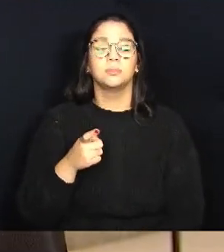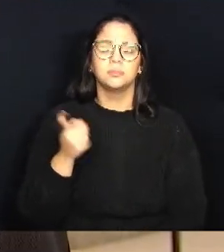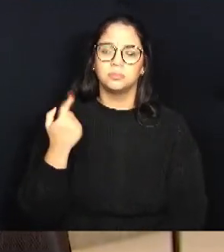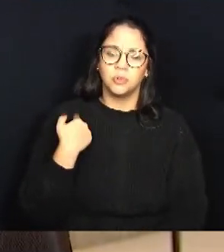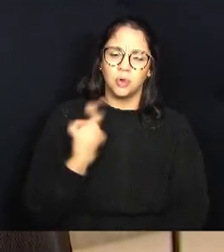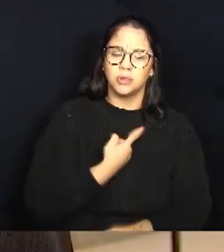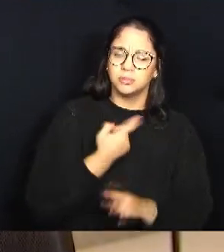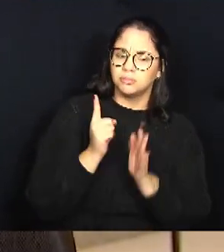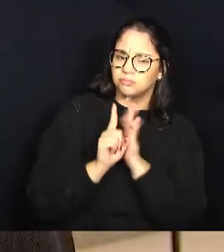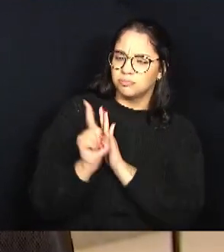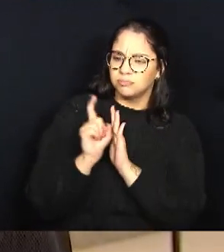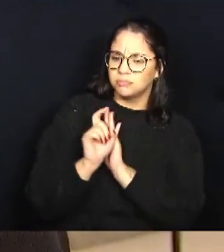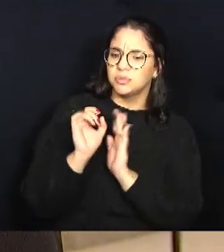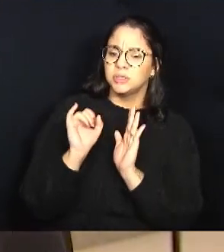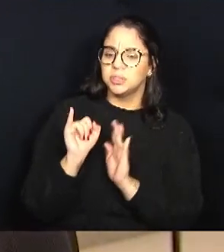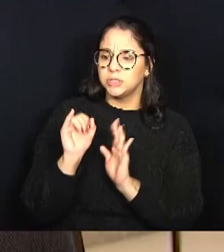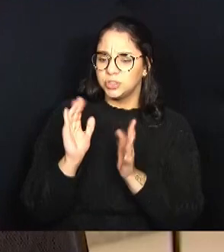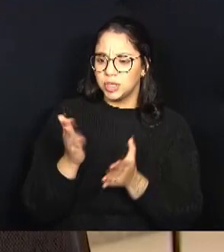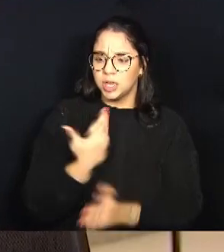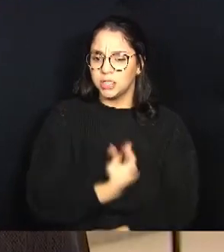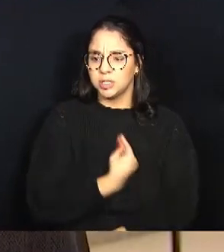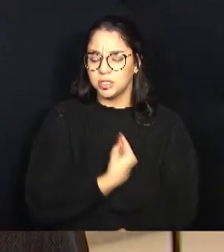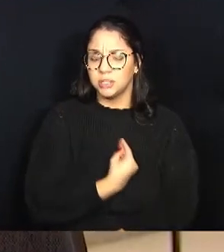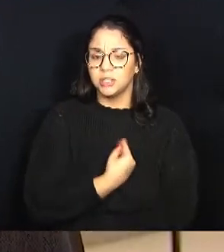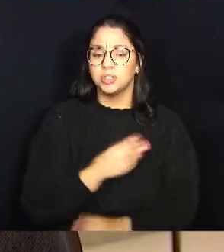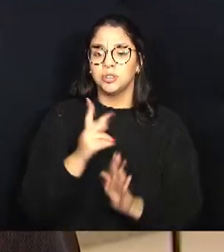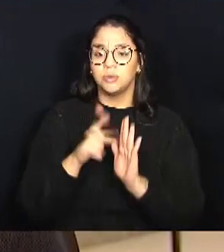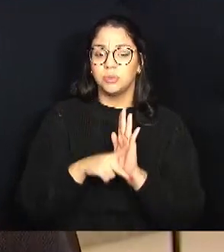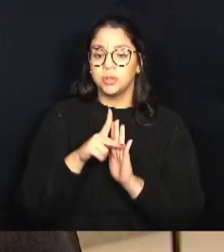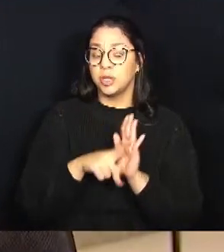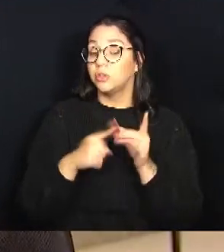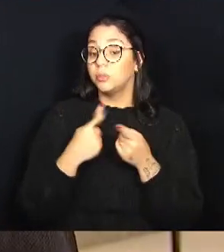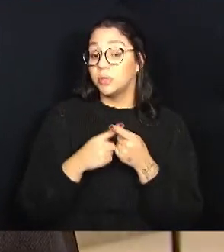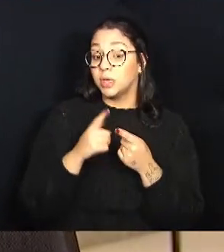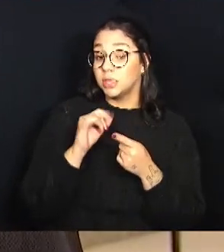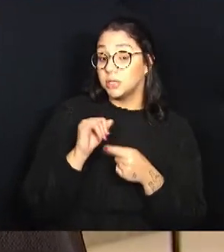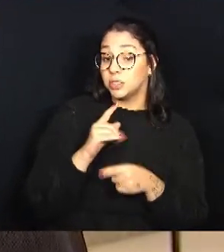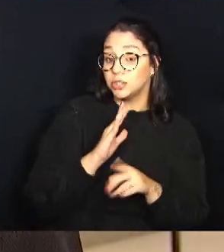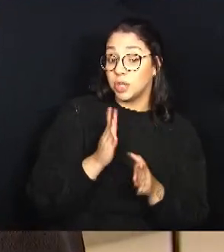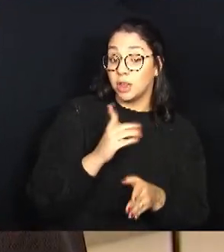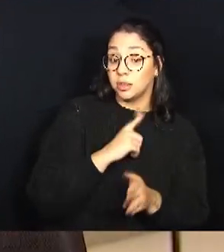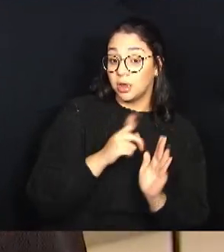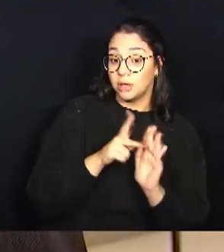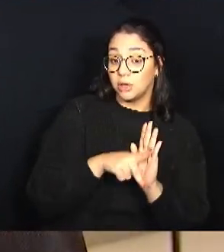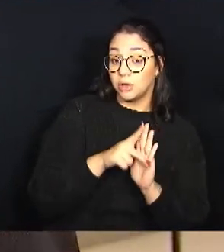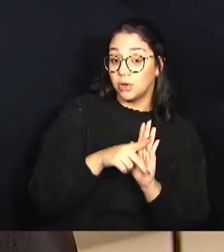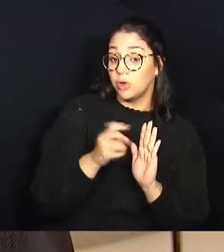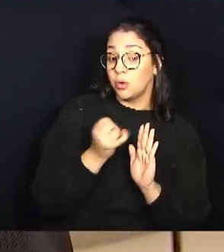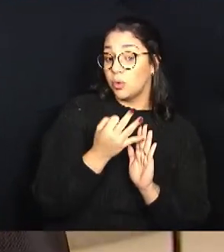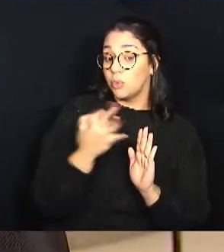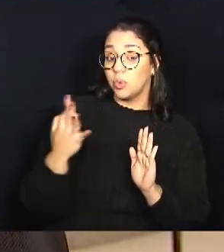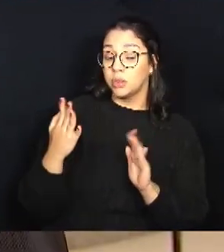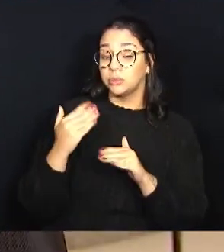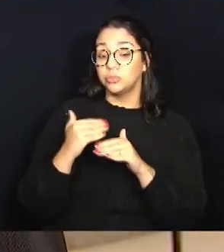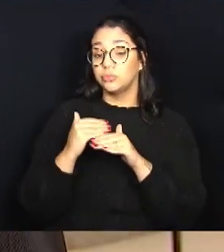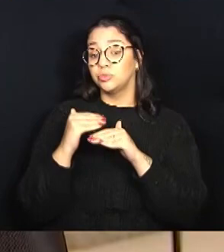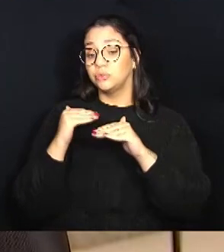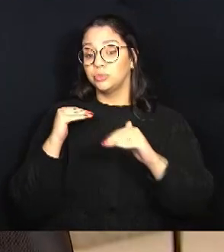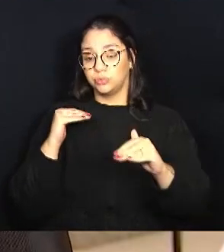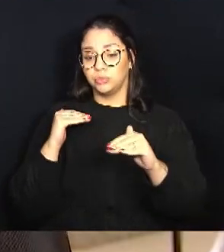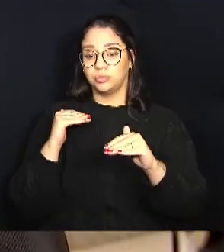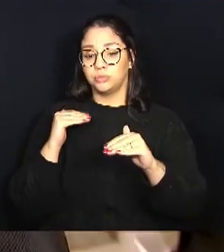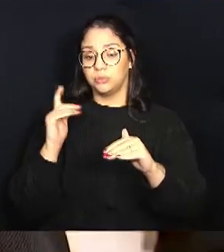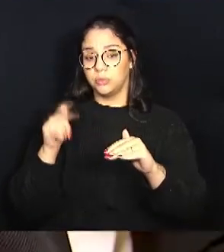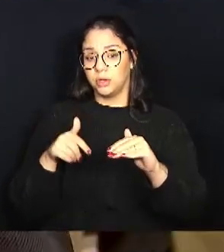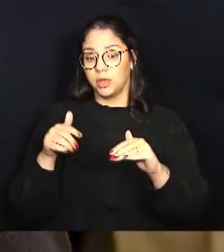há um projeto, que tendo o projeto nós conseguimos ter a estimativa do custo da pavimentação de um trecho que